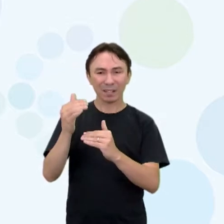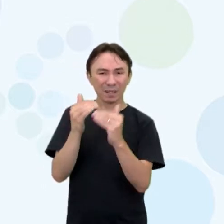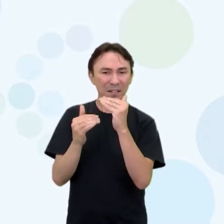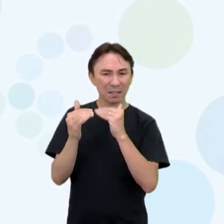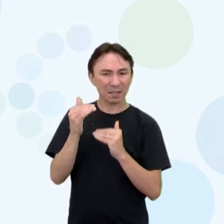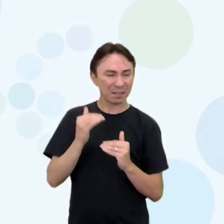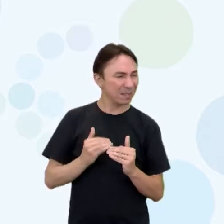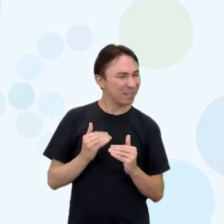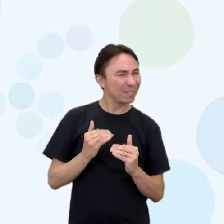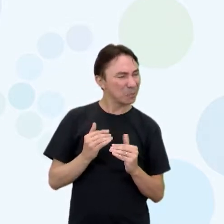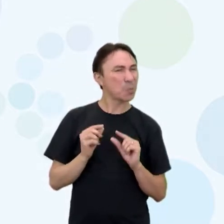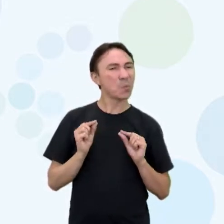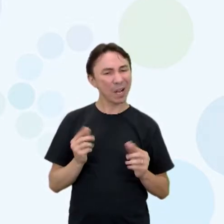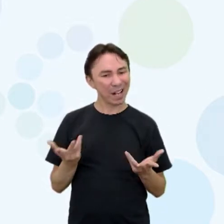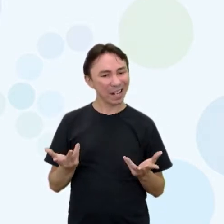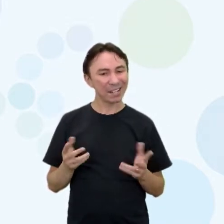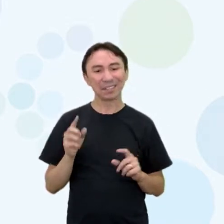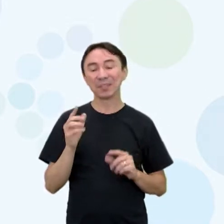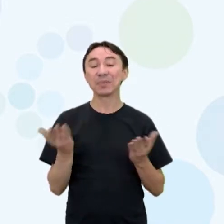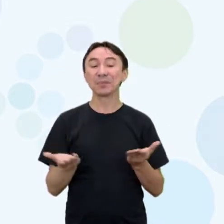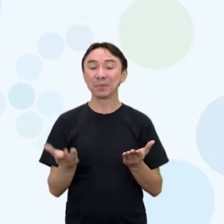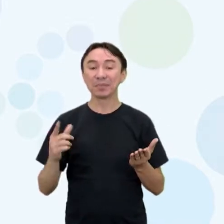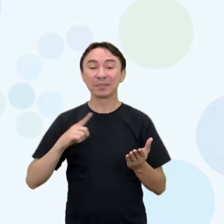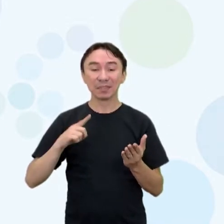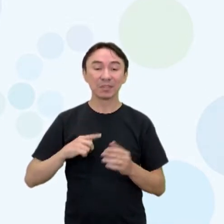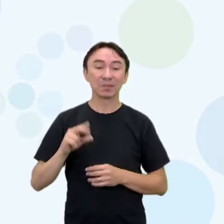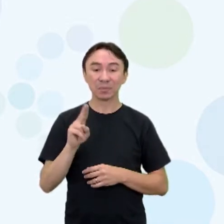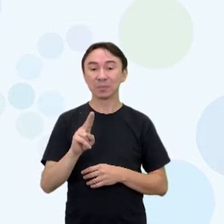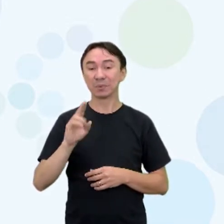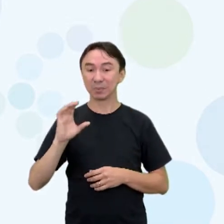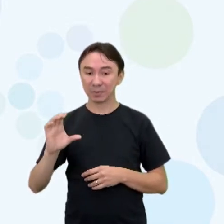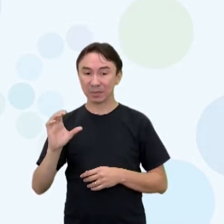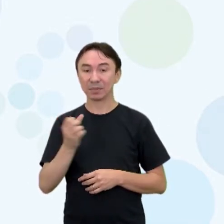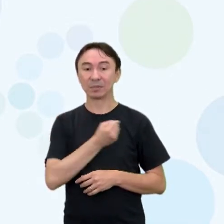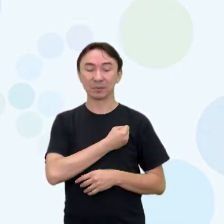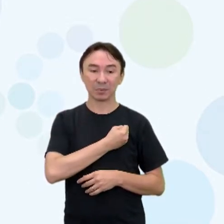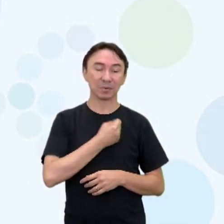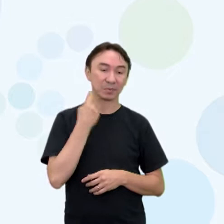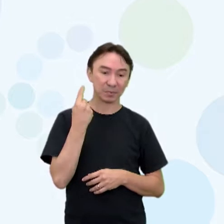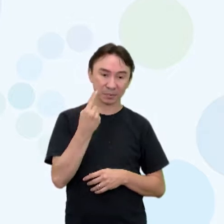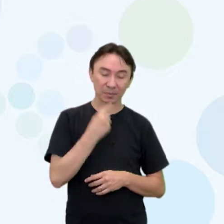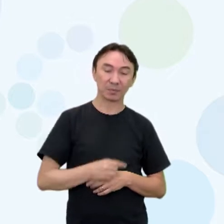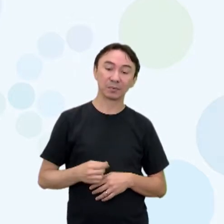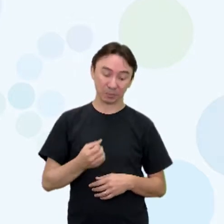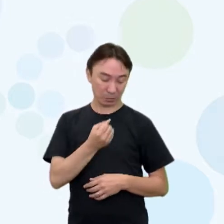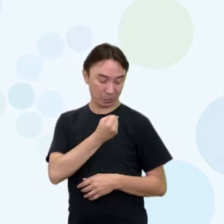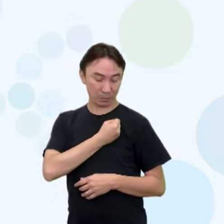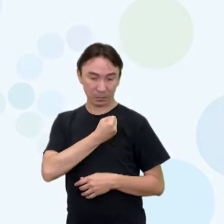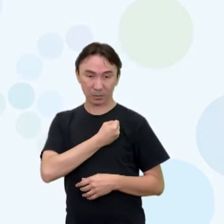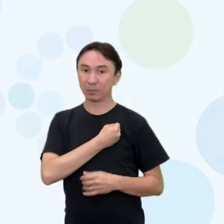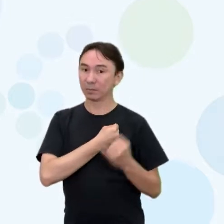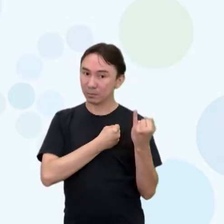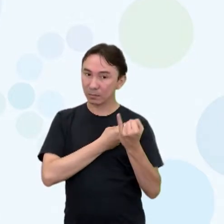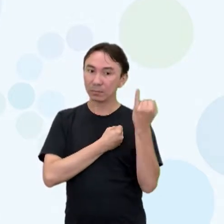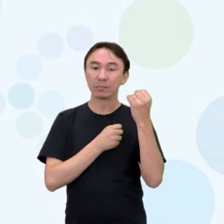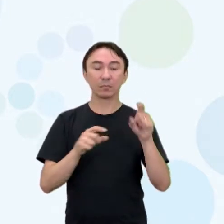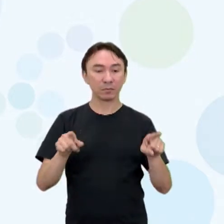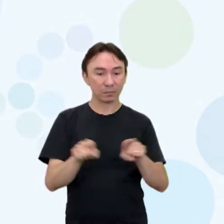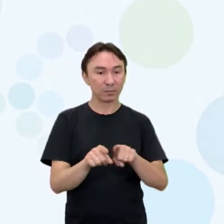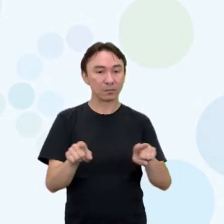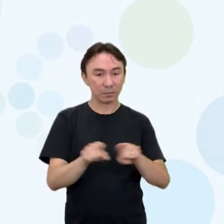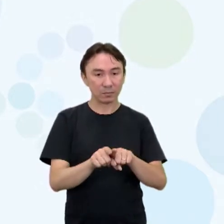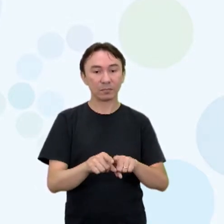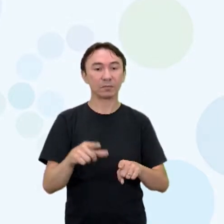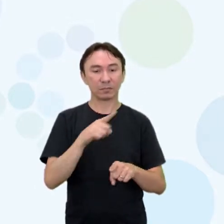Divide Multiplica, e na unidade curricular de número 1, os números também importam. Sempre o nosso componente curricular, o População